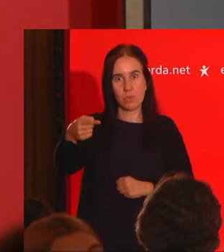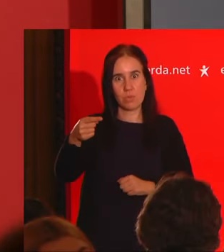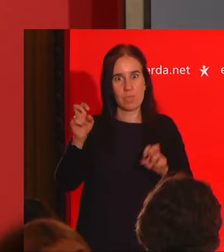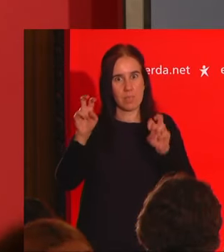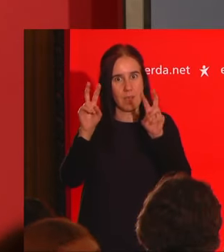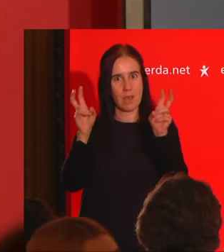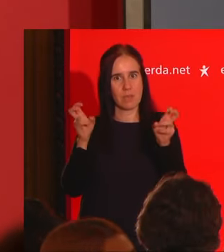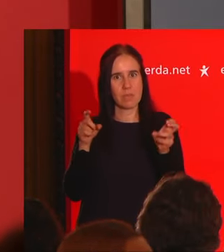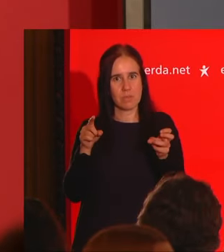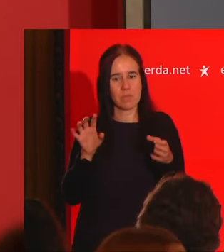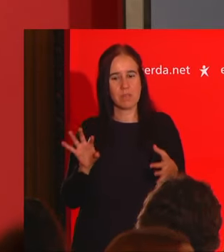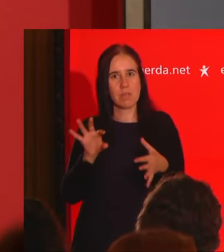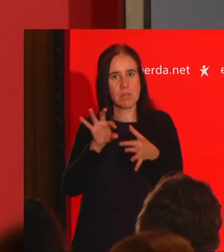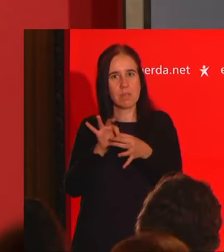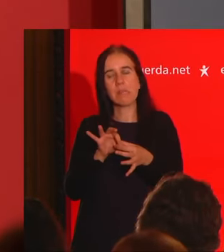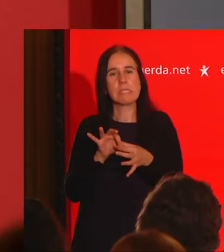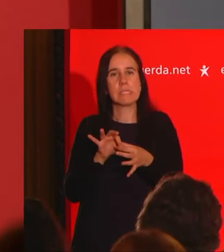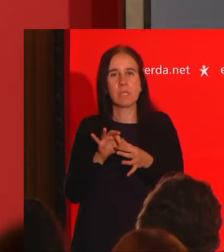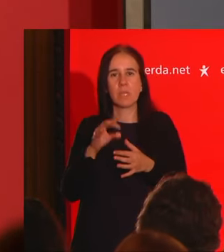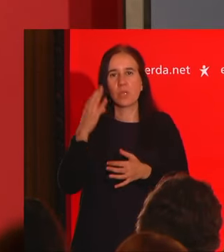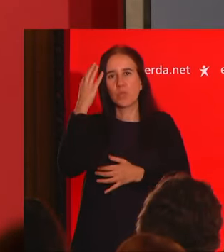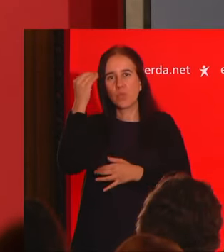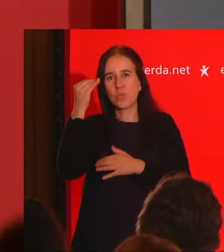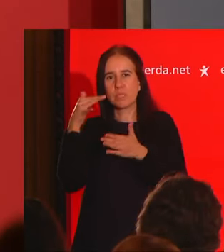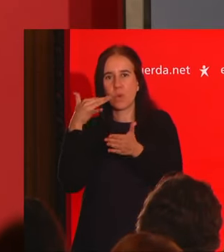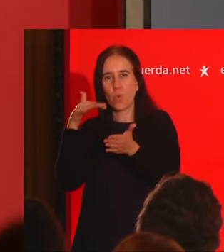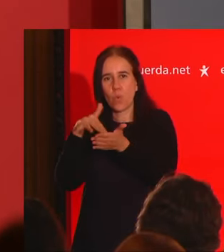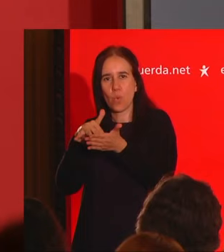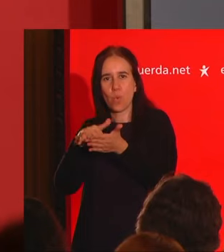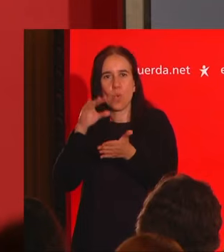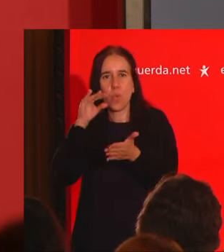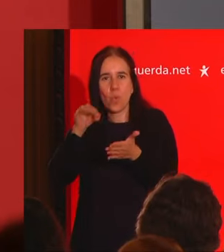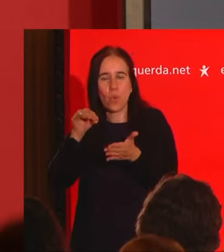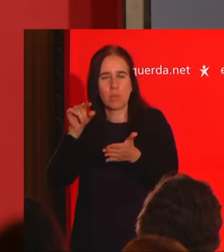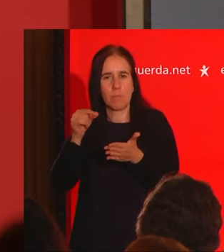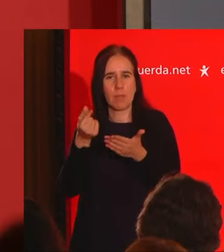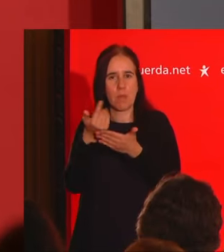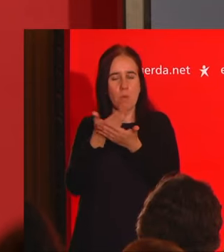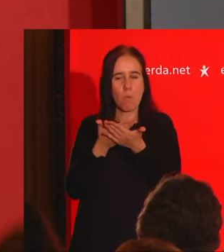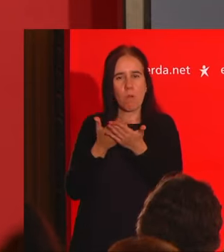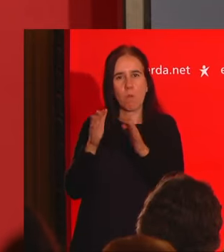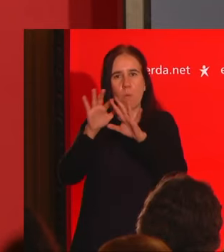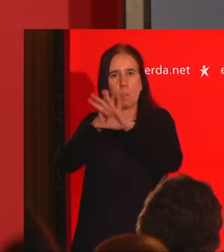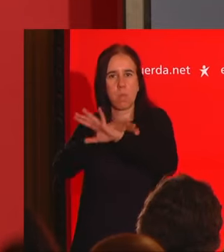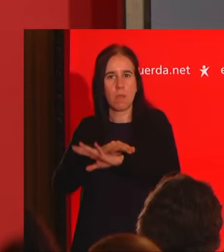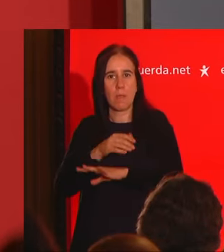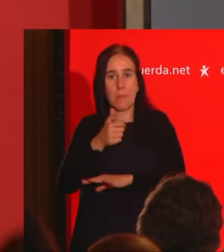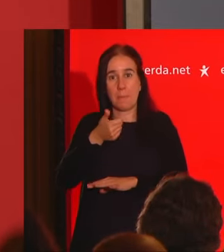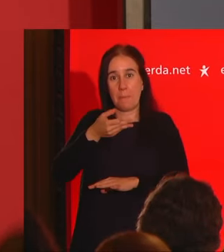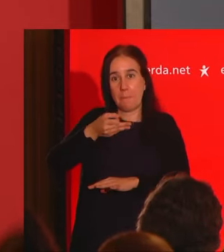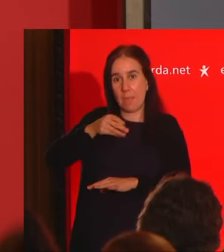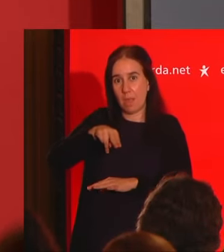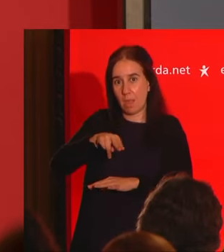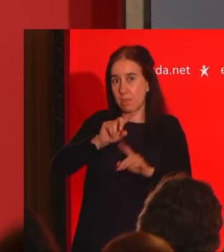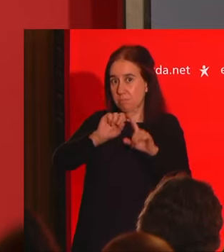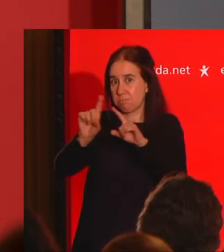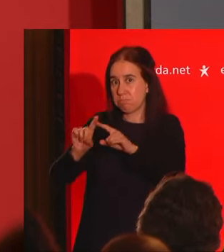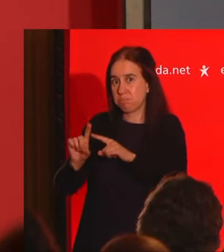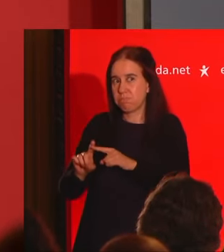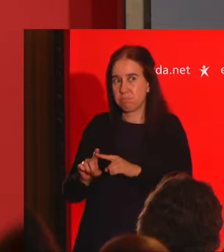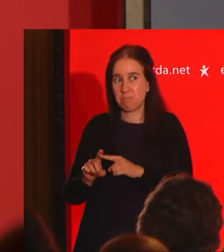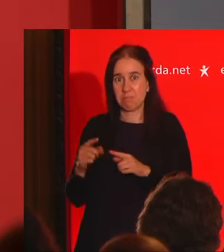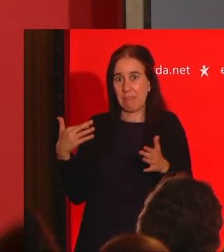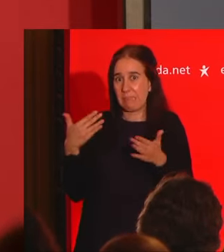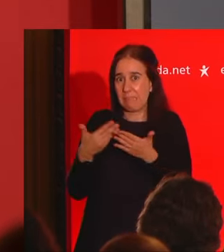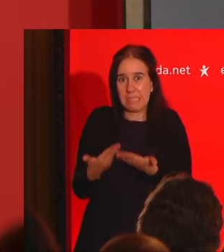caso, associado a contas na Suíça e a lavagem de dinheiro no escândalo BPN, entre outros, ainda não